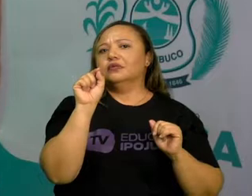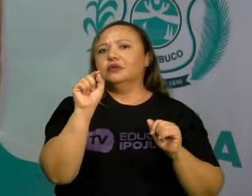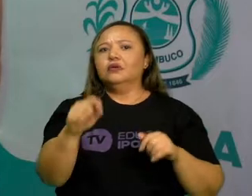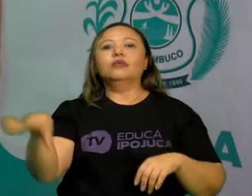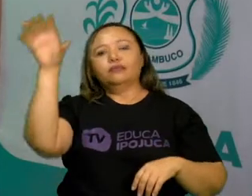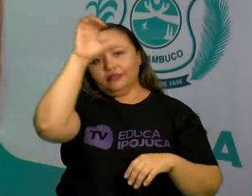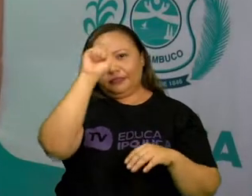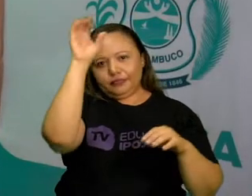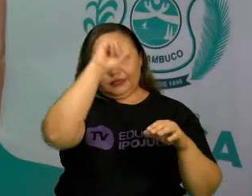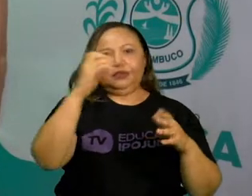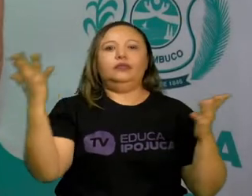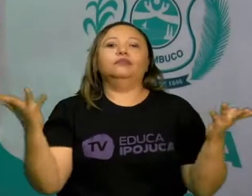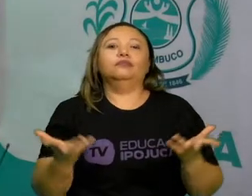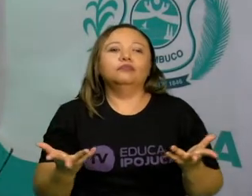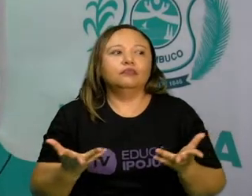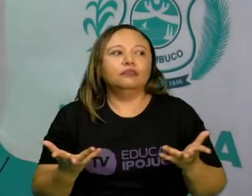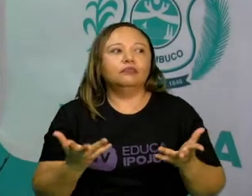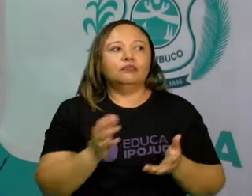lá